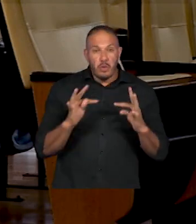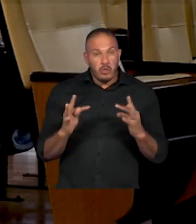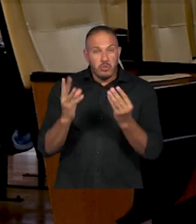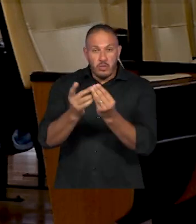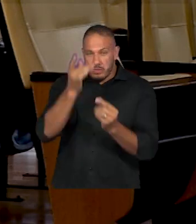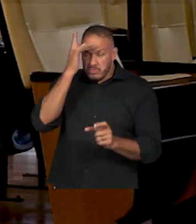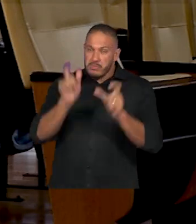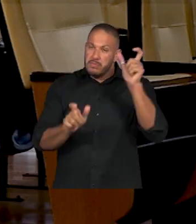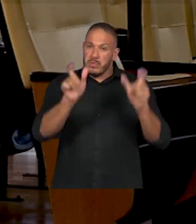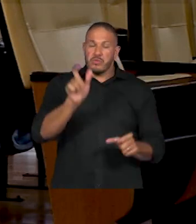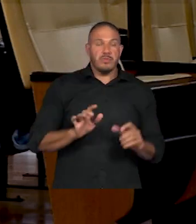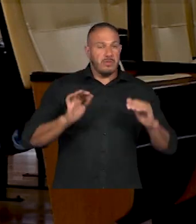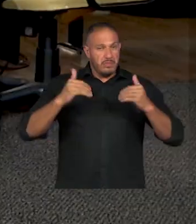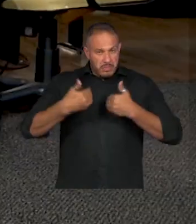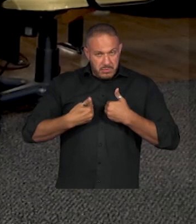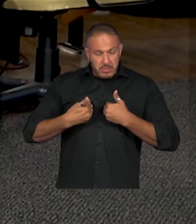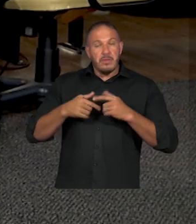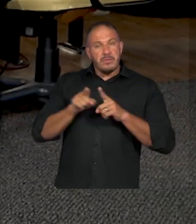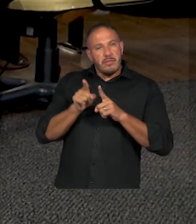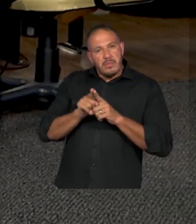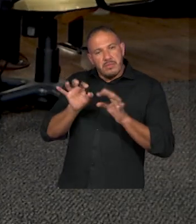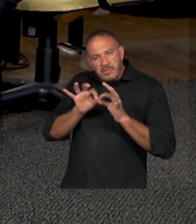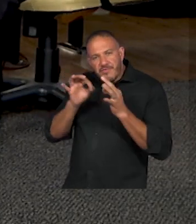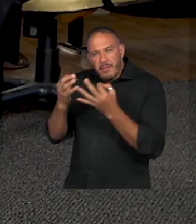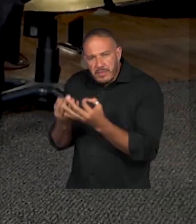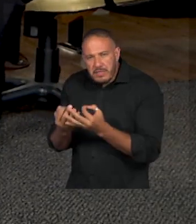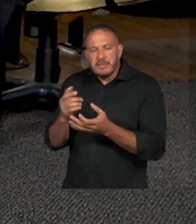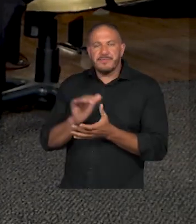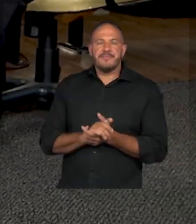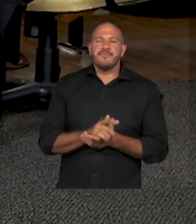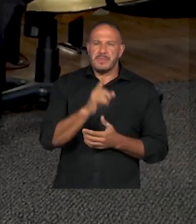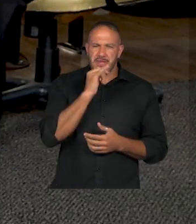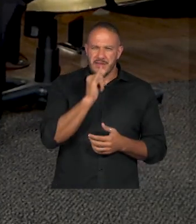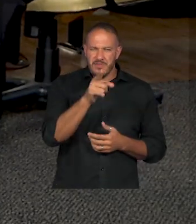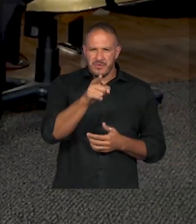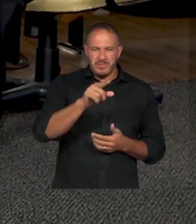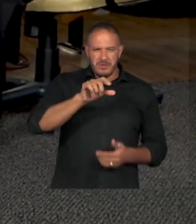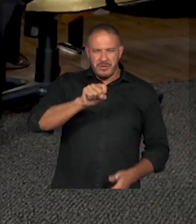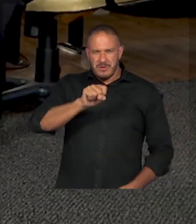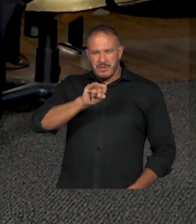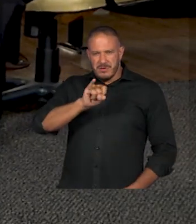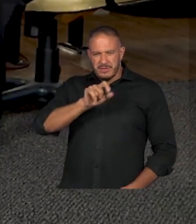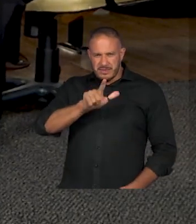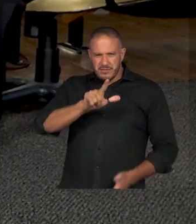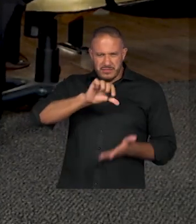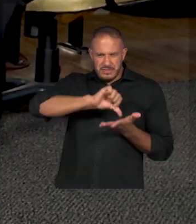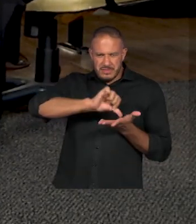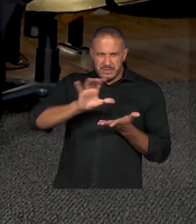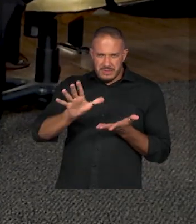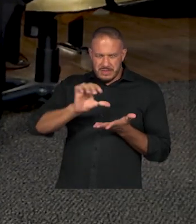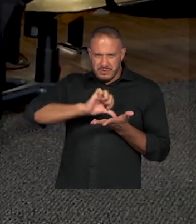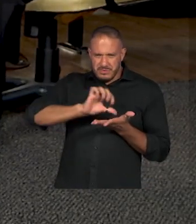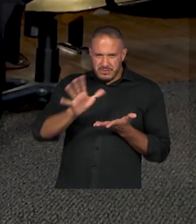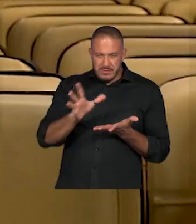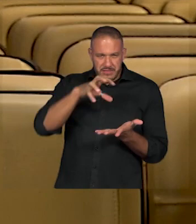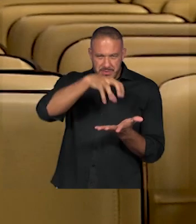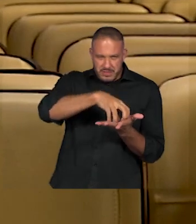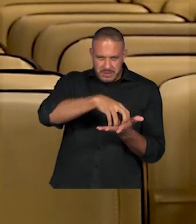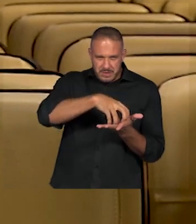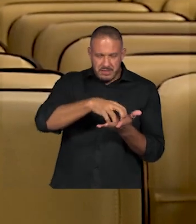espectros autista e familiares. Você falou do CIL, que é a Central de